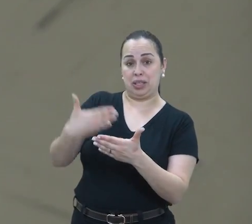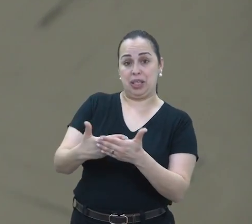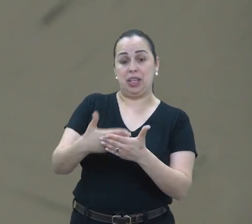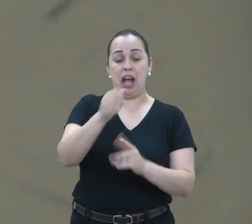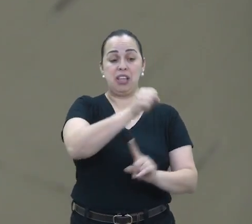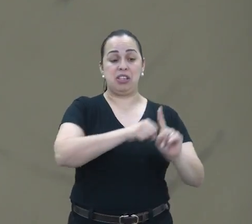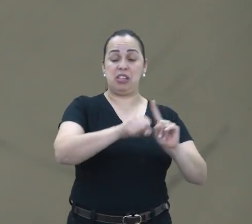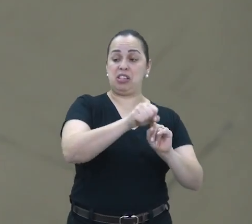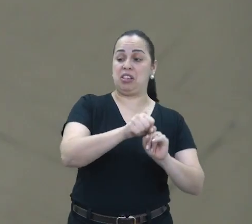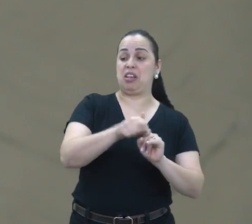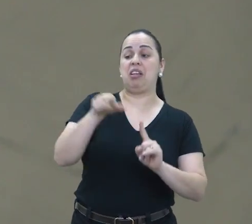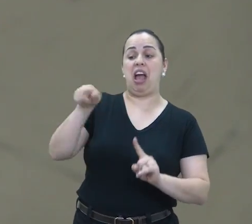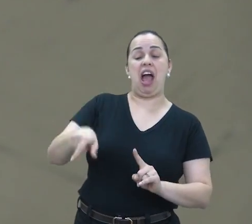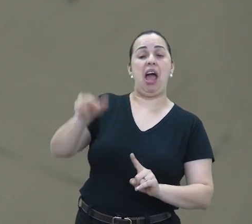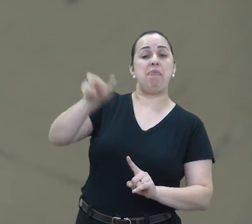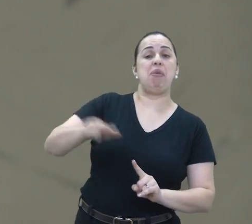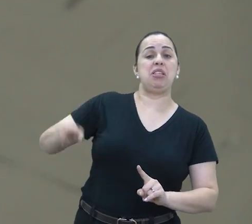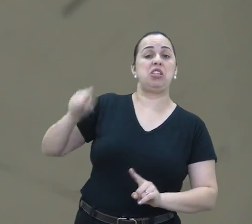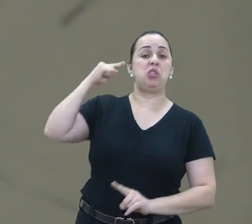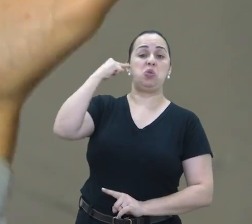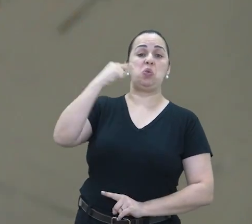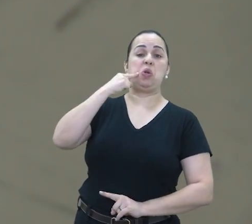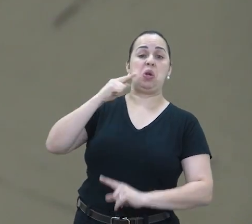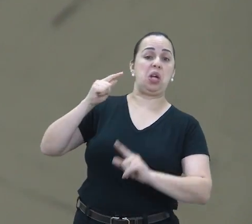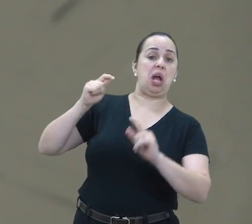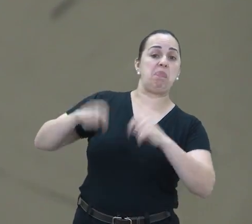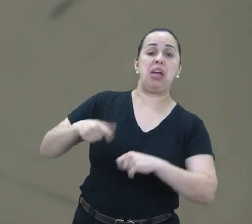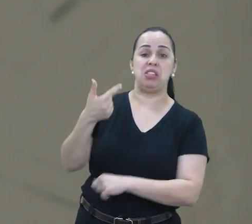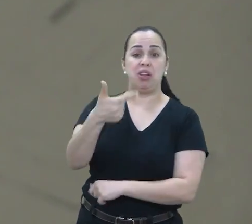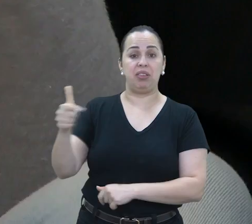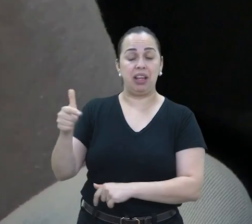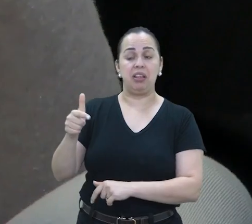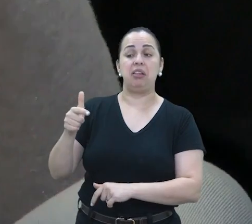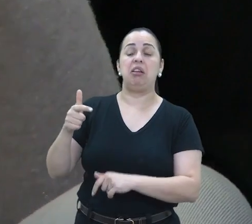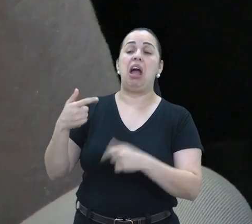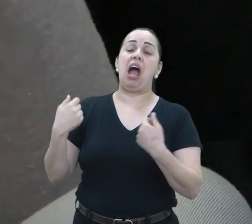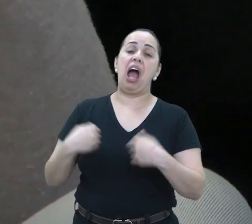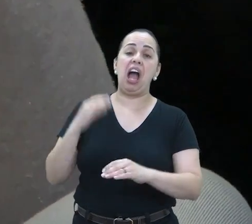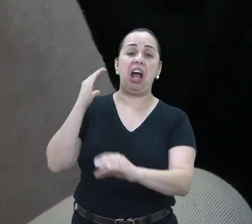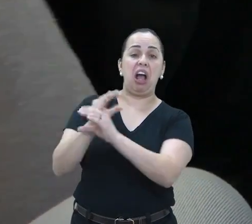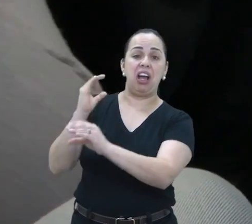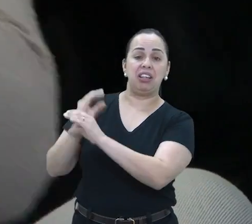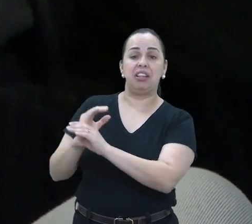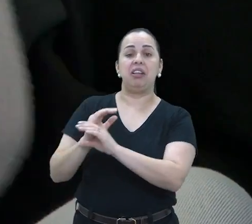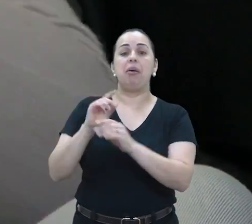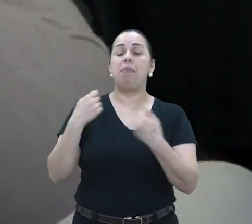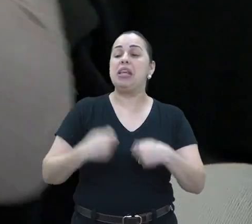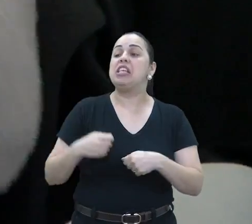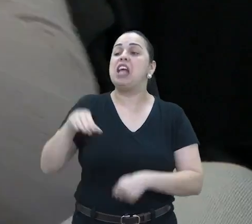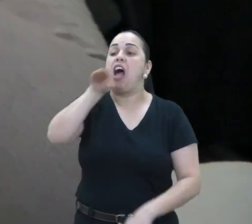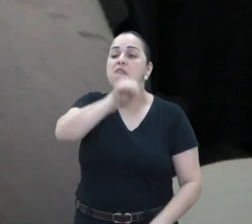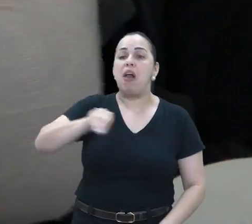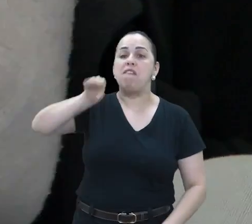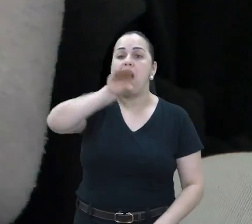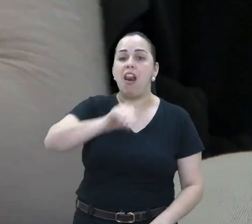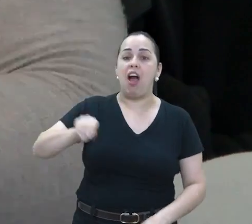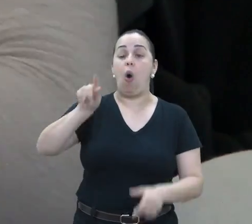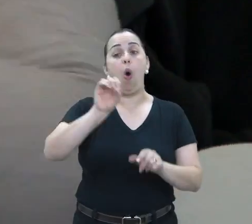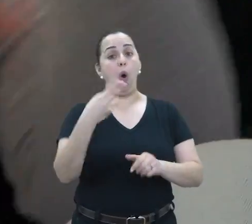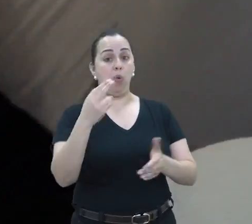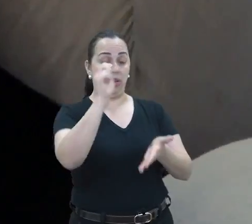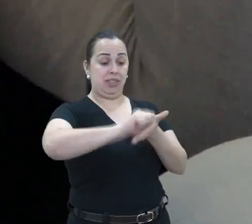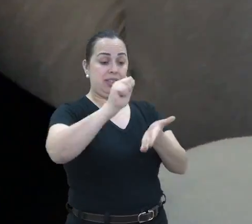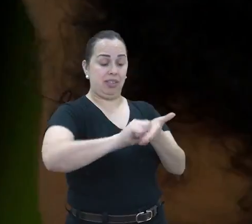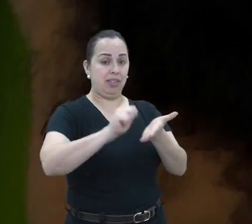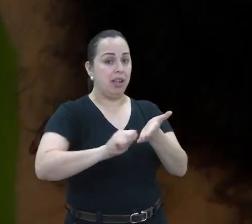tempo, a sociedade entendeu os surdos como incapazes de se comunicar, sendo necessário acompanhamento para se adequar à língua falada